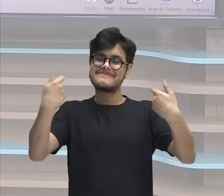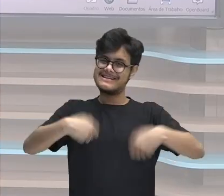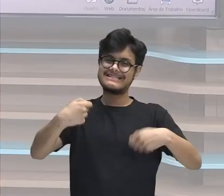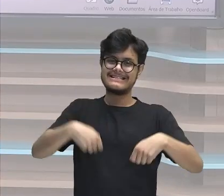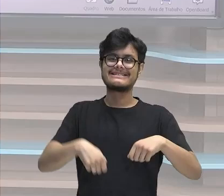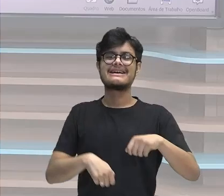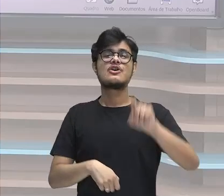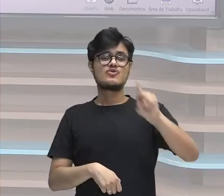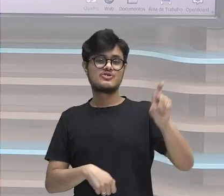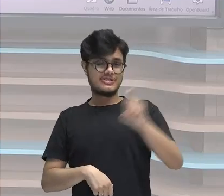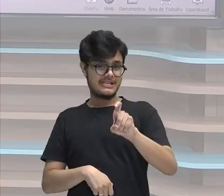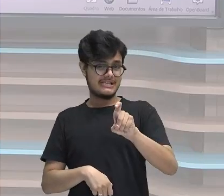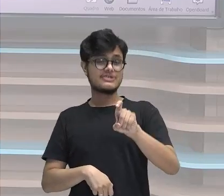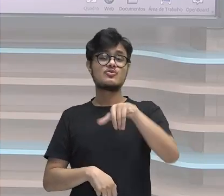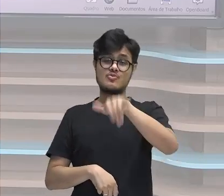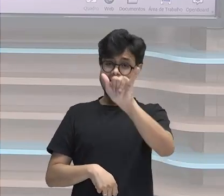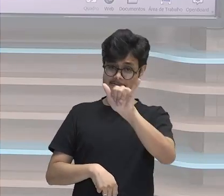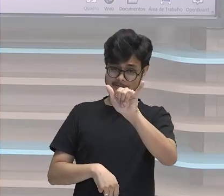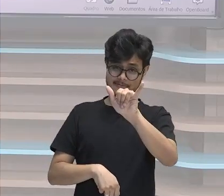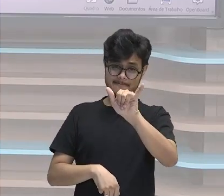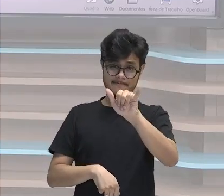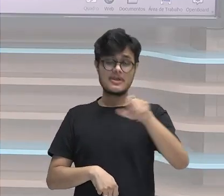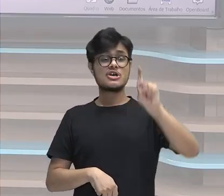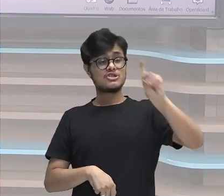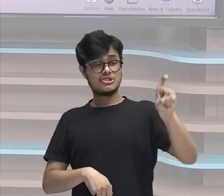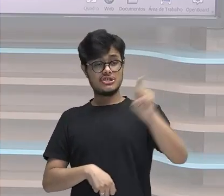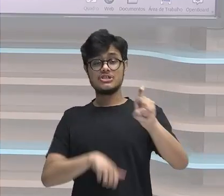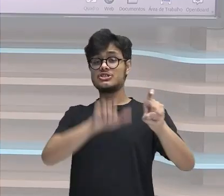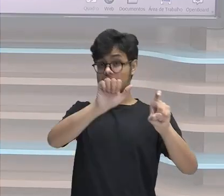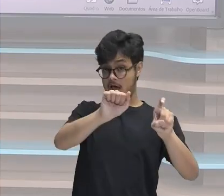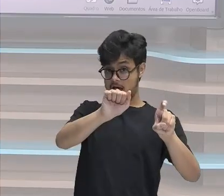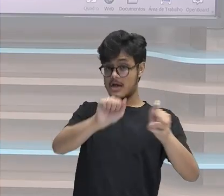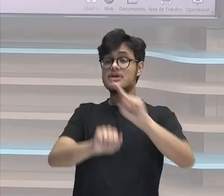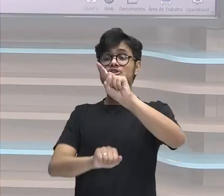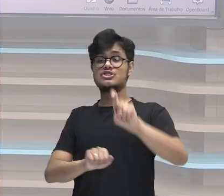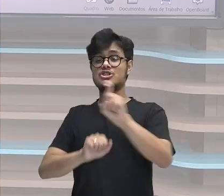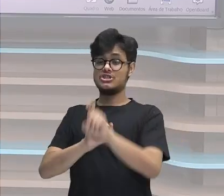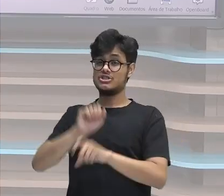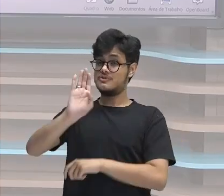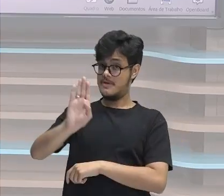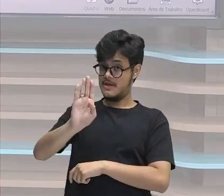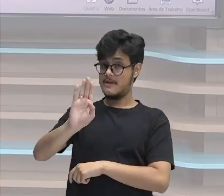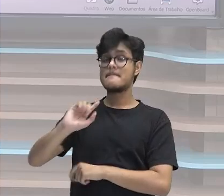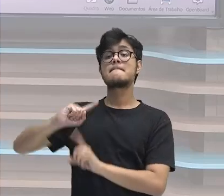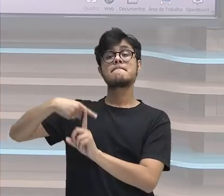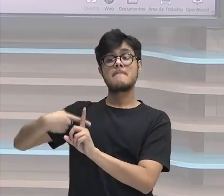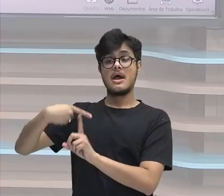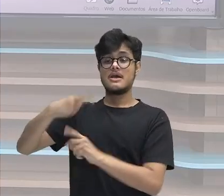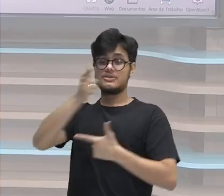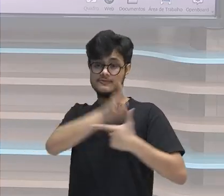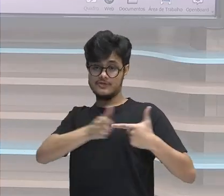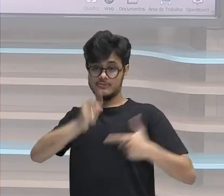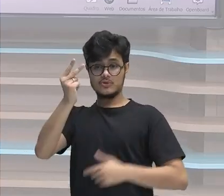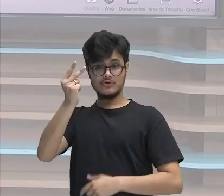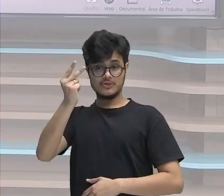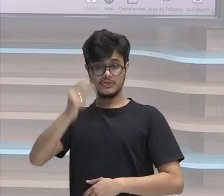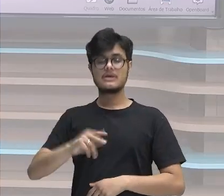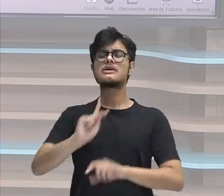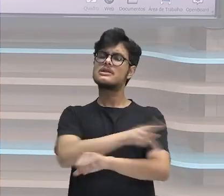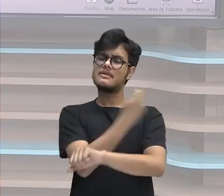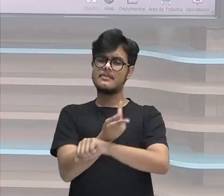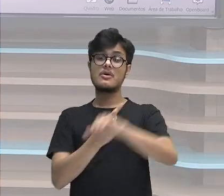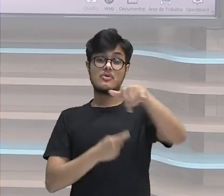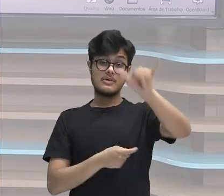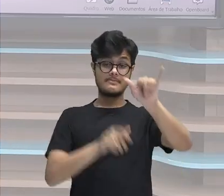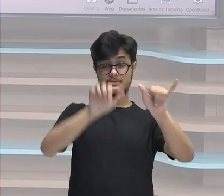coordenadas. Como? Vou pegar o x de uma, somar com o x da outra, dividir por 2. Depois eu vou pegar o